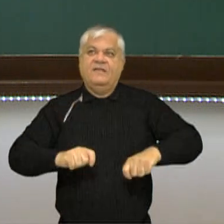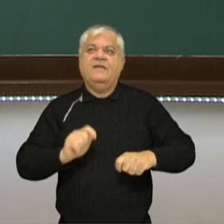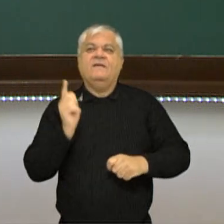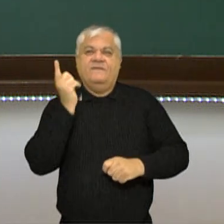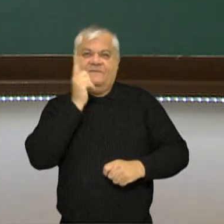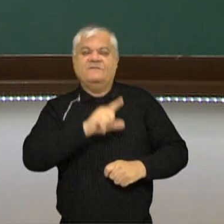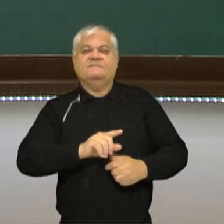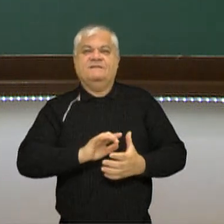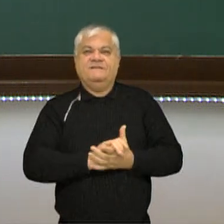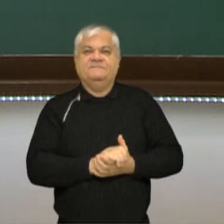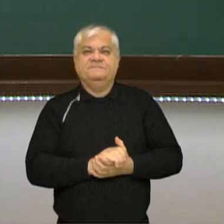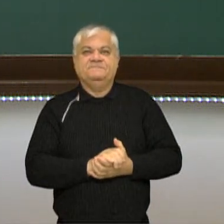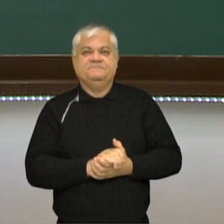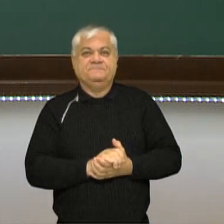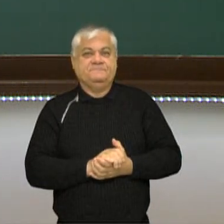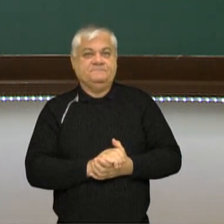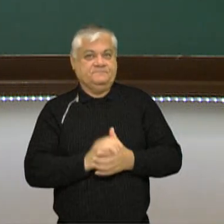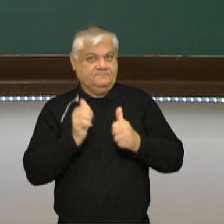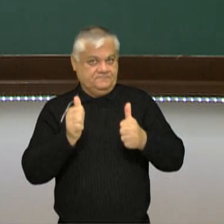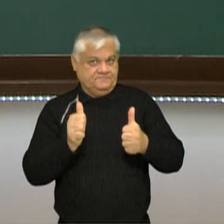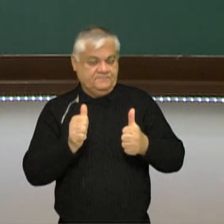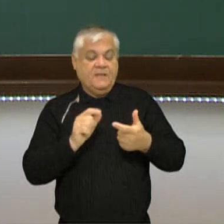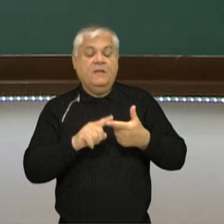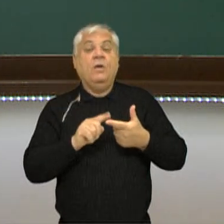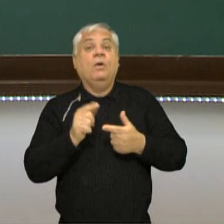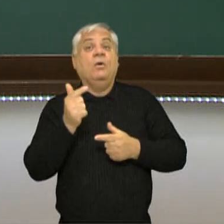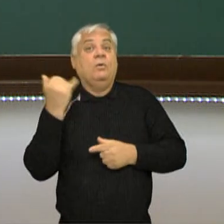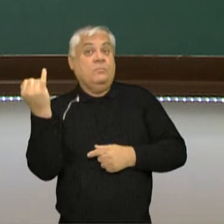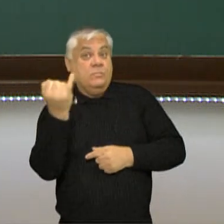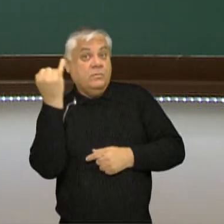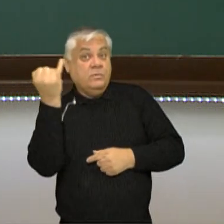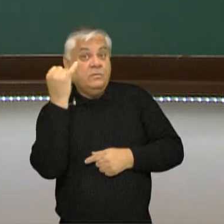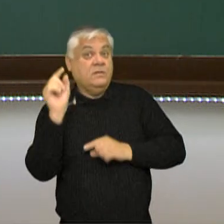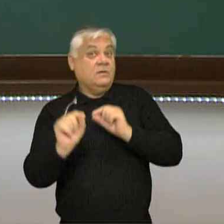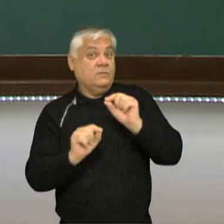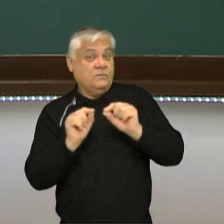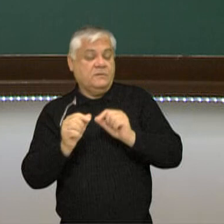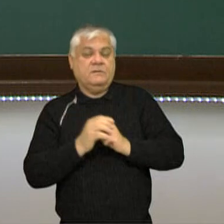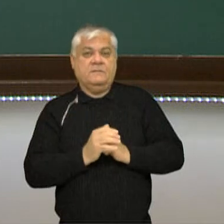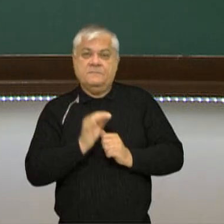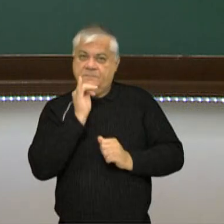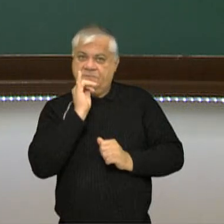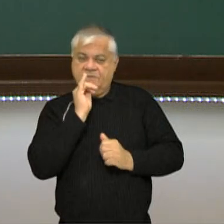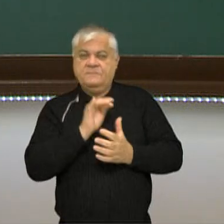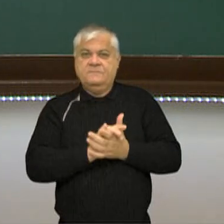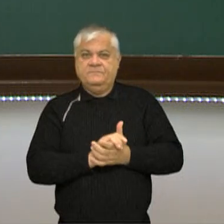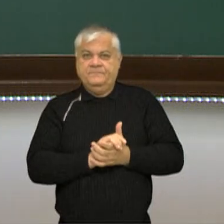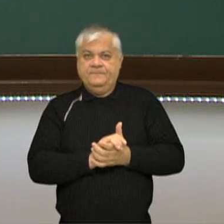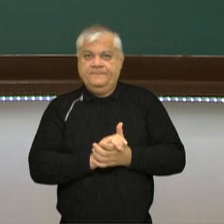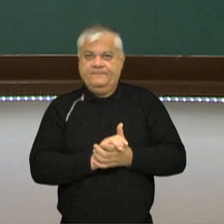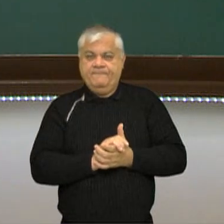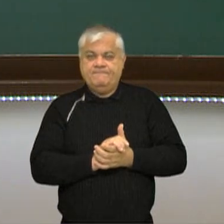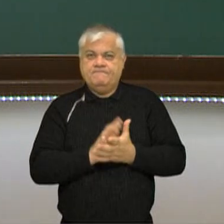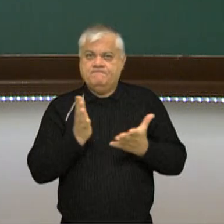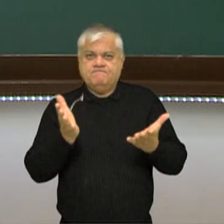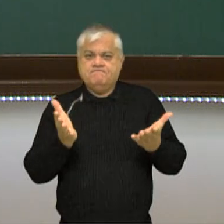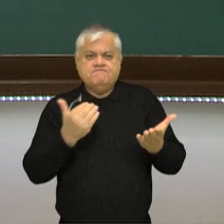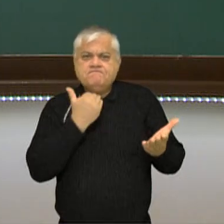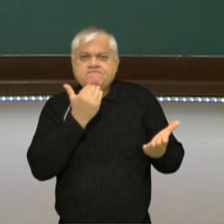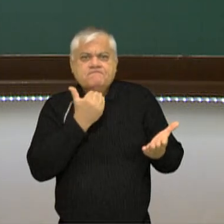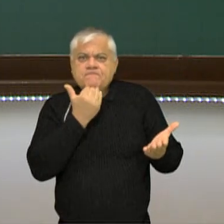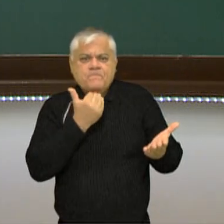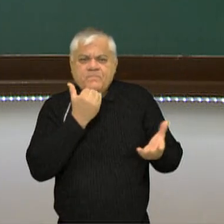checkmate no rei adversário. Outro princípio aqui muito importante, né? Vocês estão vendo o seguinte: a gente não